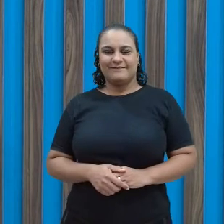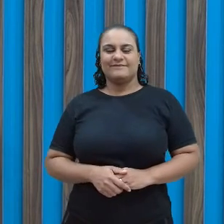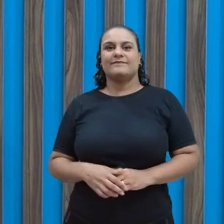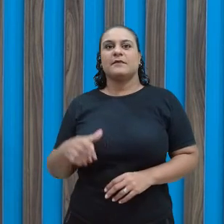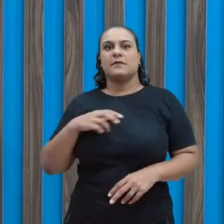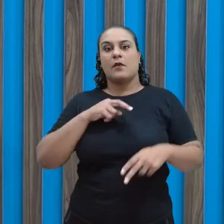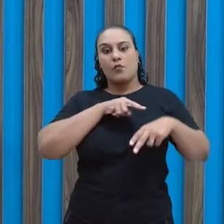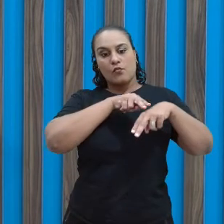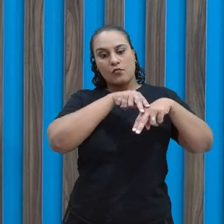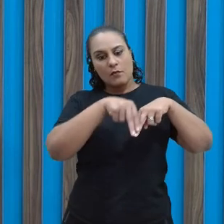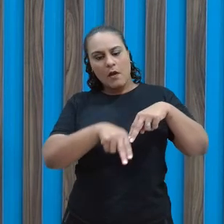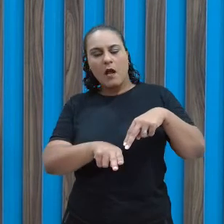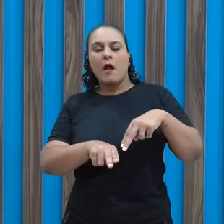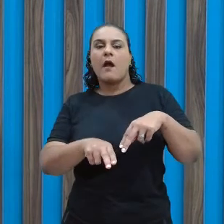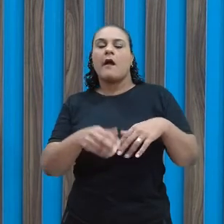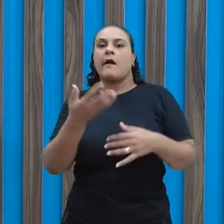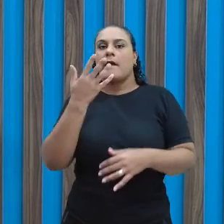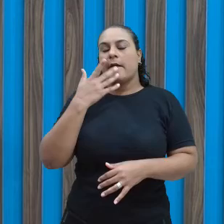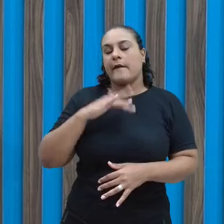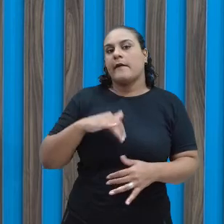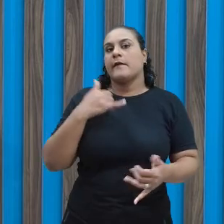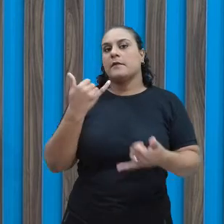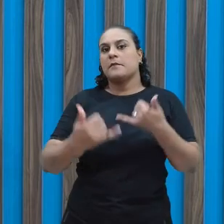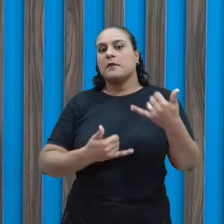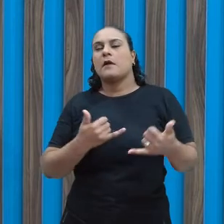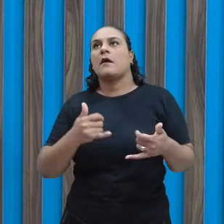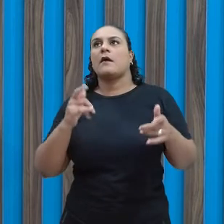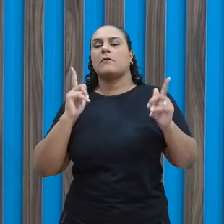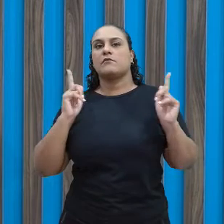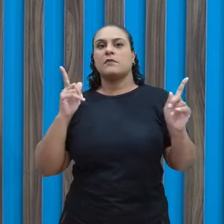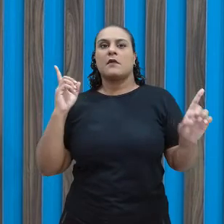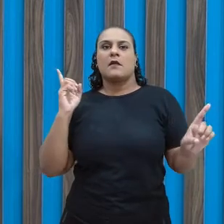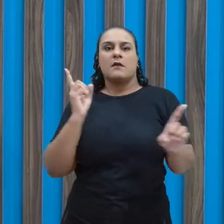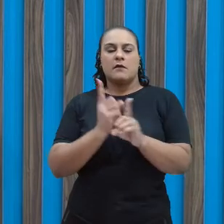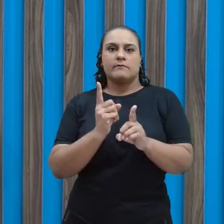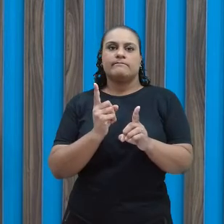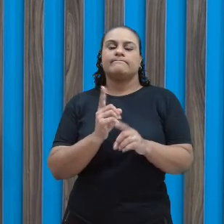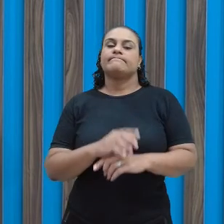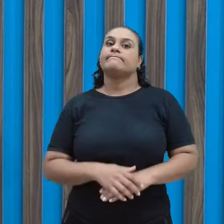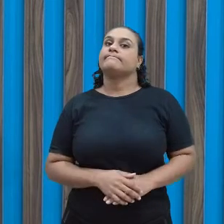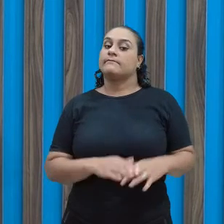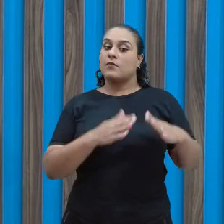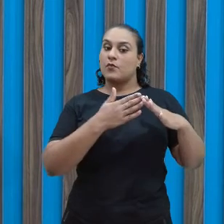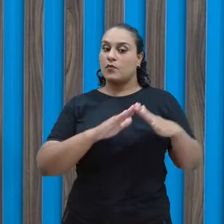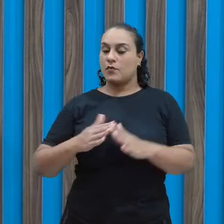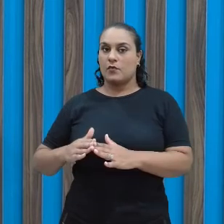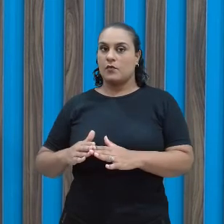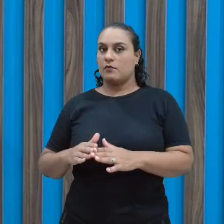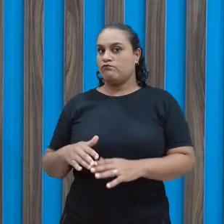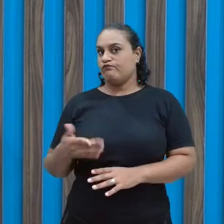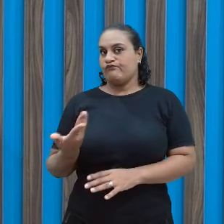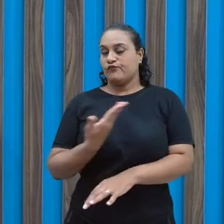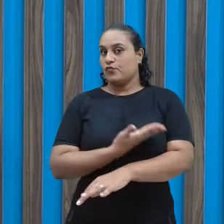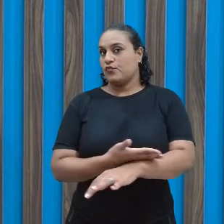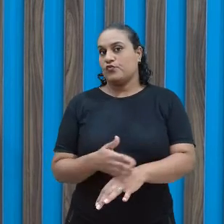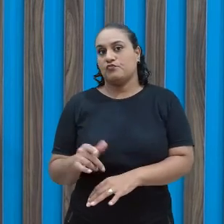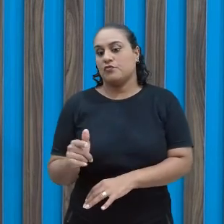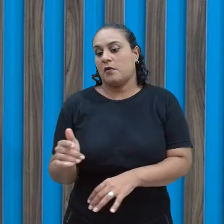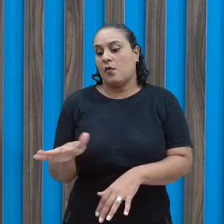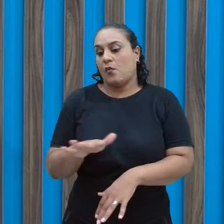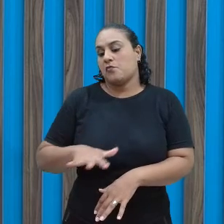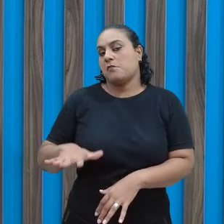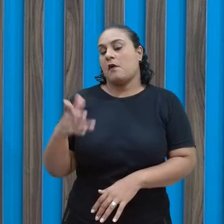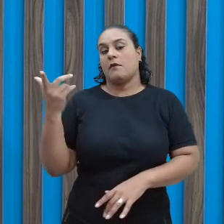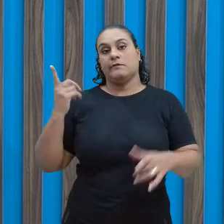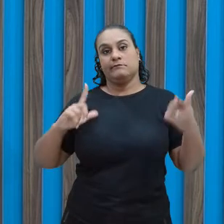pessoas poderem se divertir, poder se encontrar. Então, em nossas periferias, a gente não costuma ter sequer esse espaço de